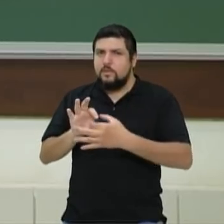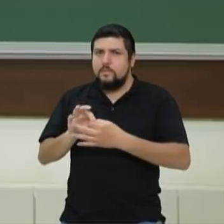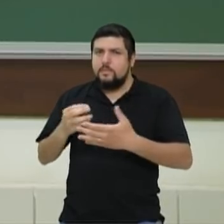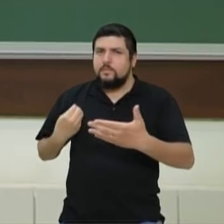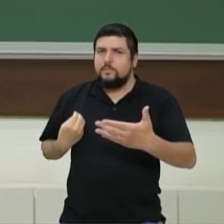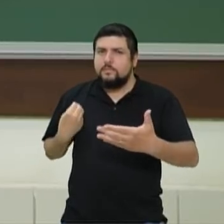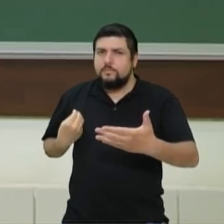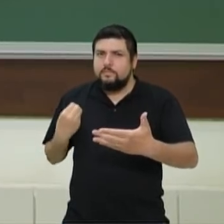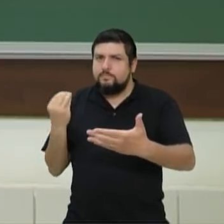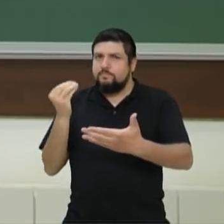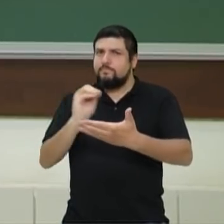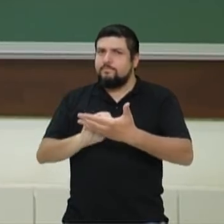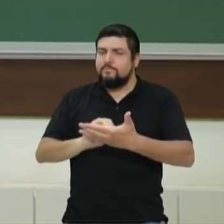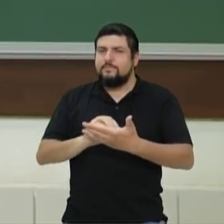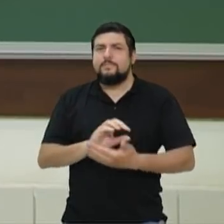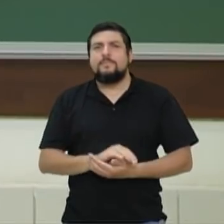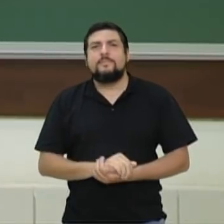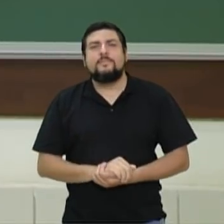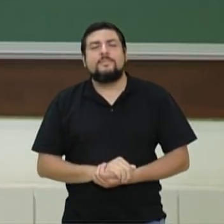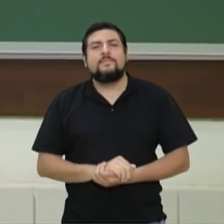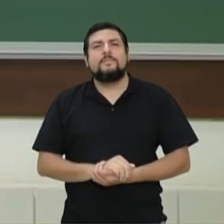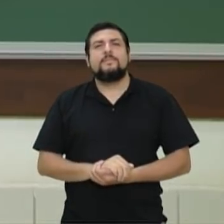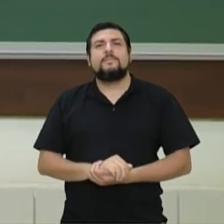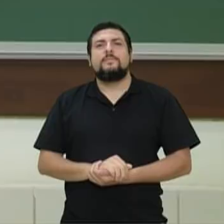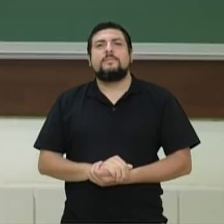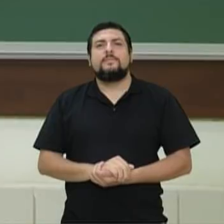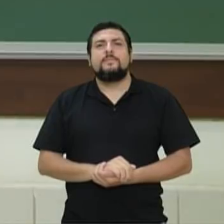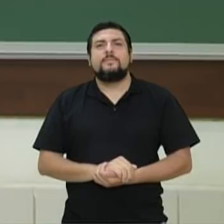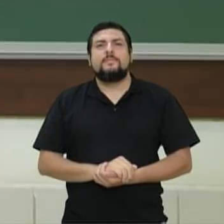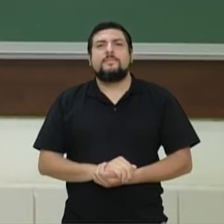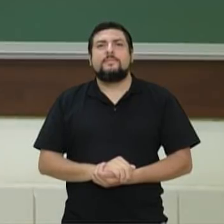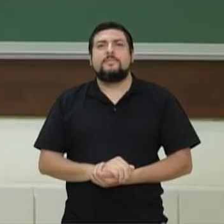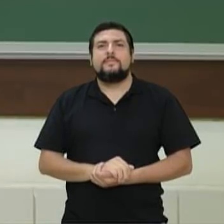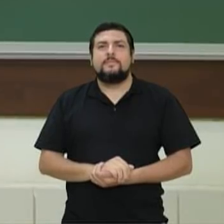sua presença. Vamos lá para mais uma aula?